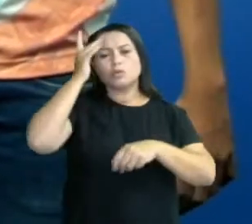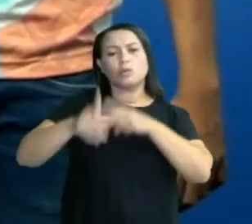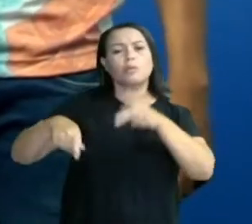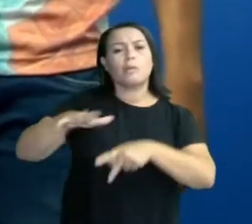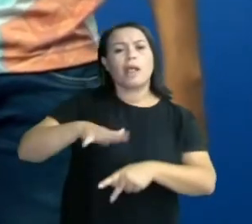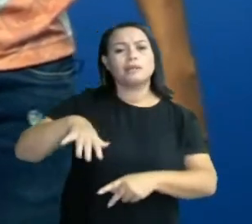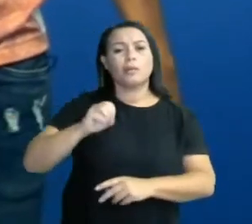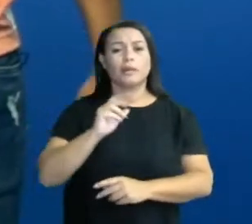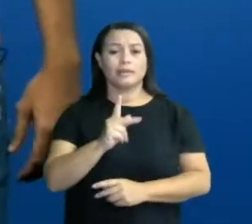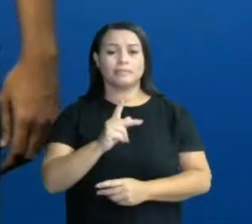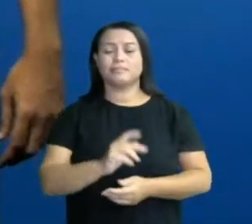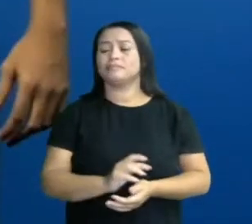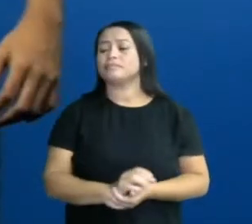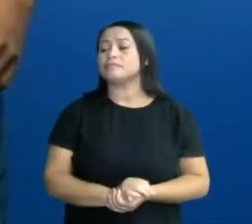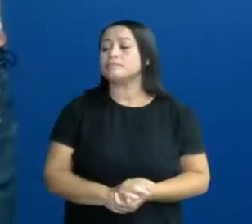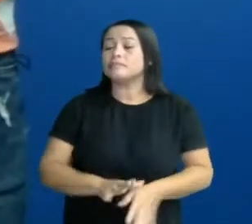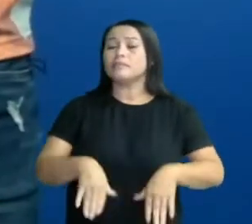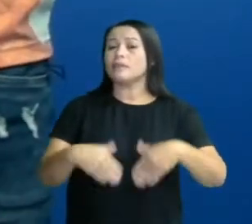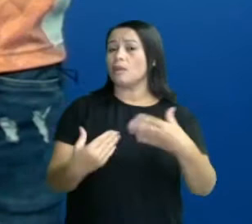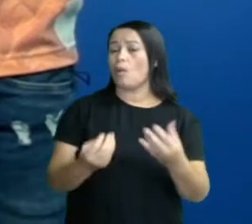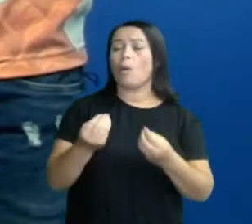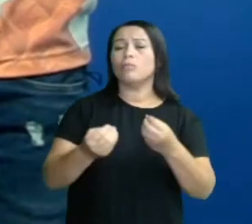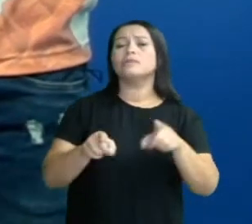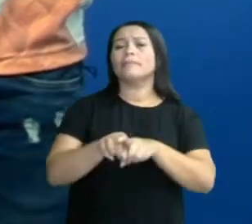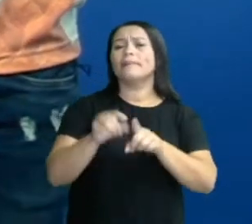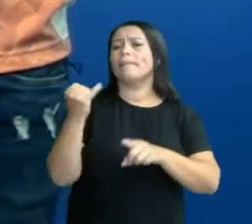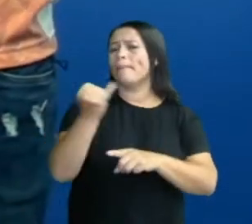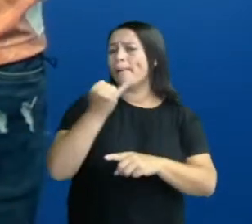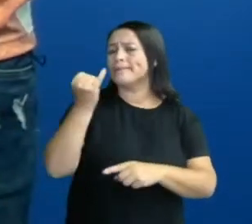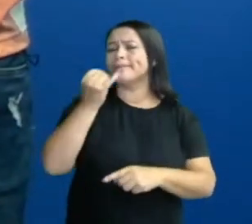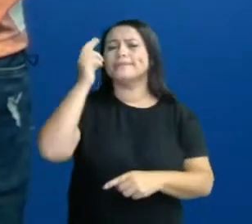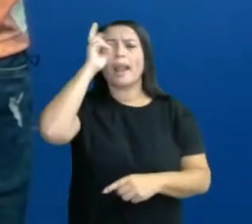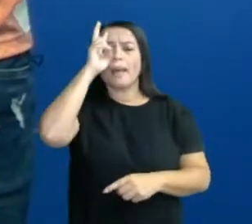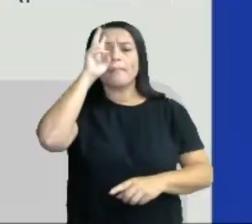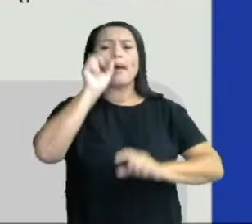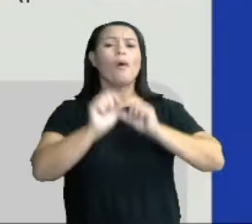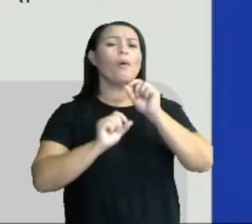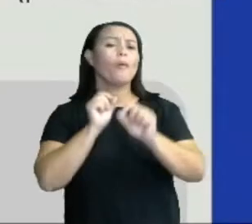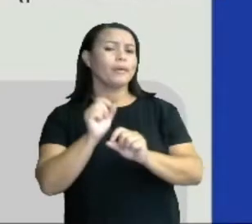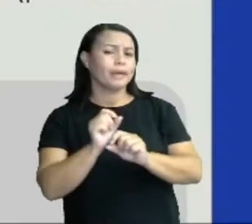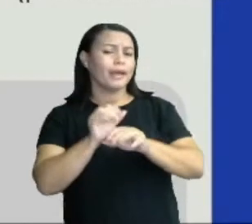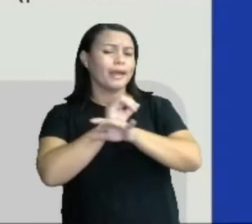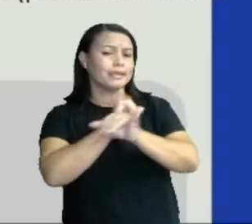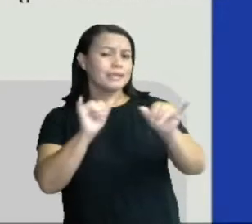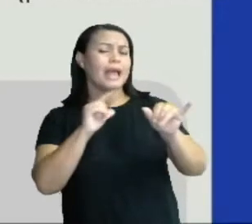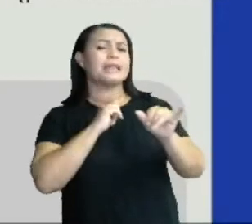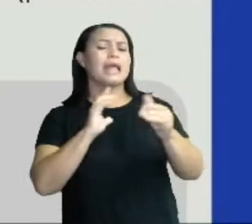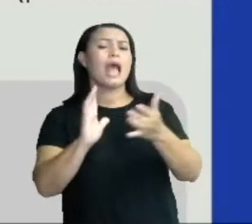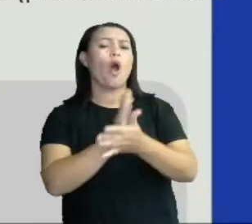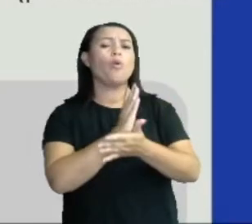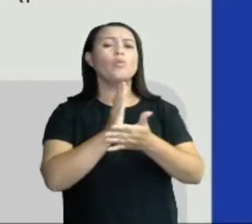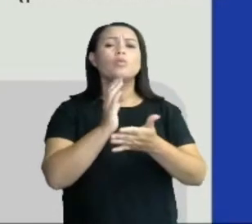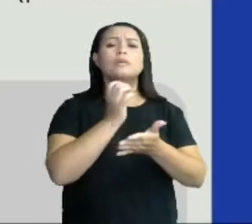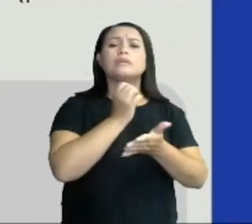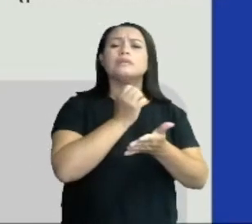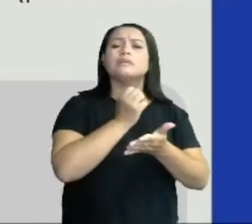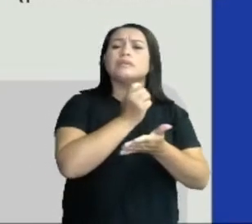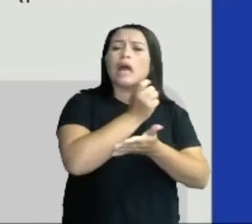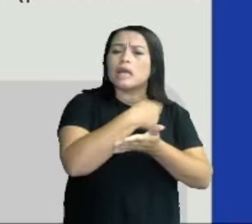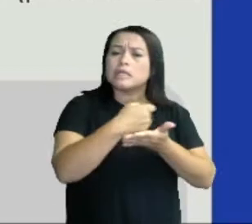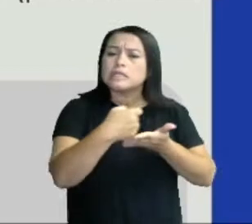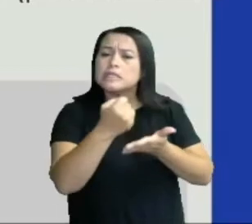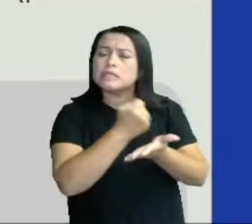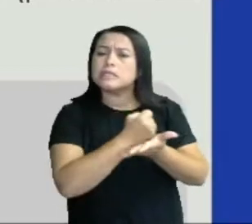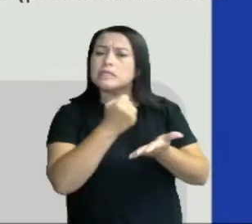população, tá? Nesse sentido, é importante também salientar o seguinte, que existem alguns registros históricos, né, de mapas